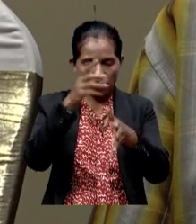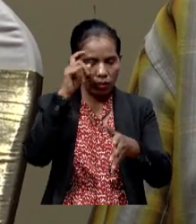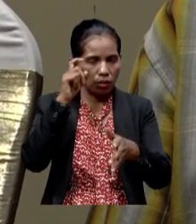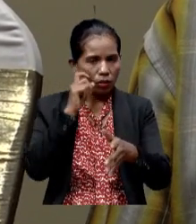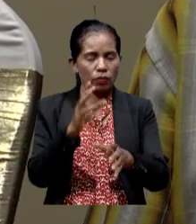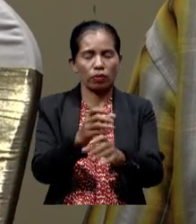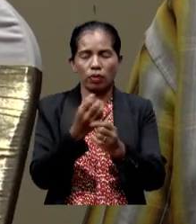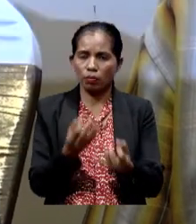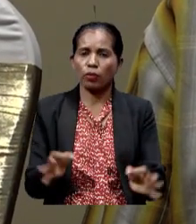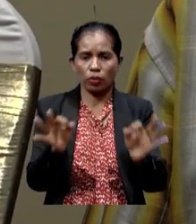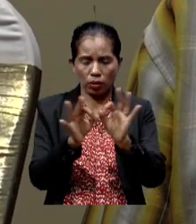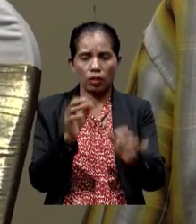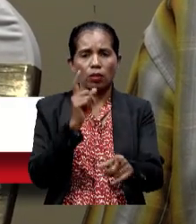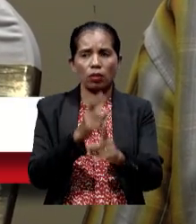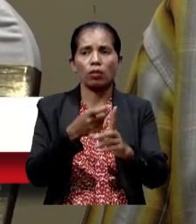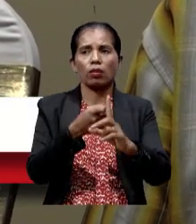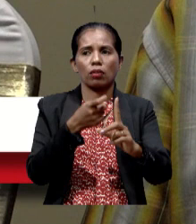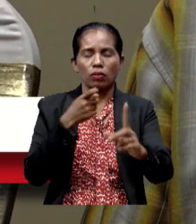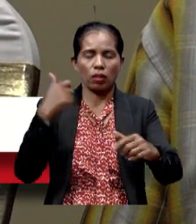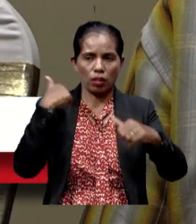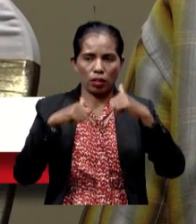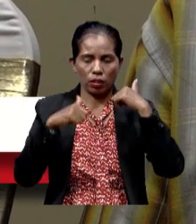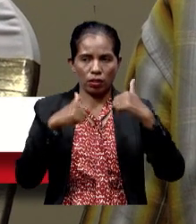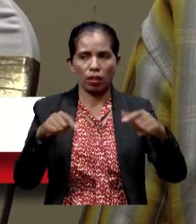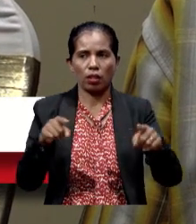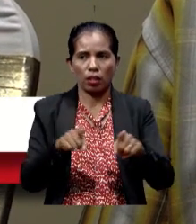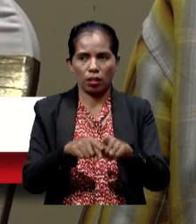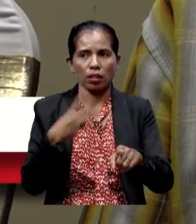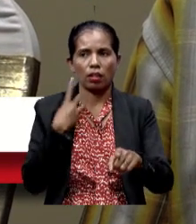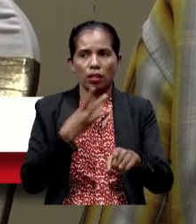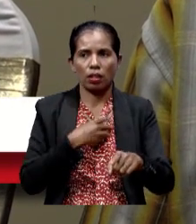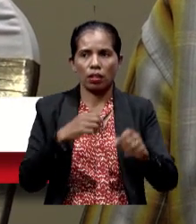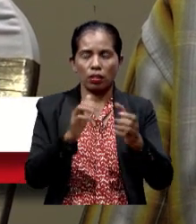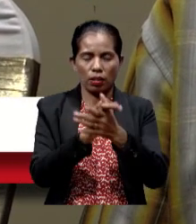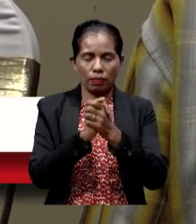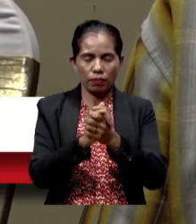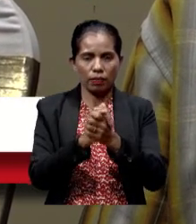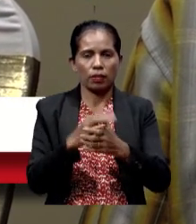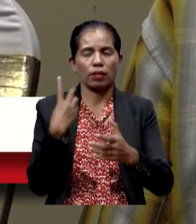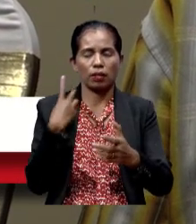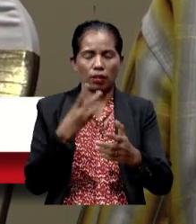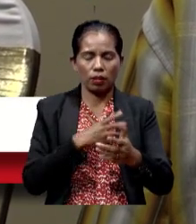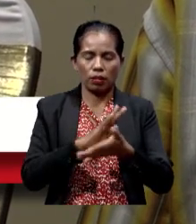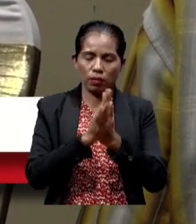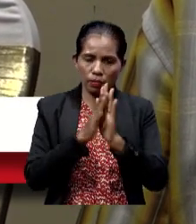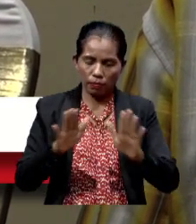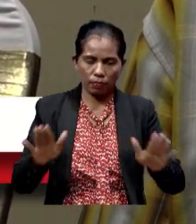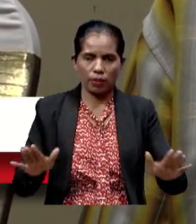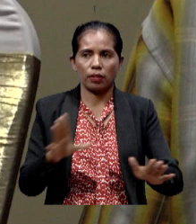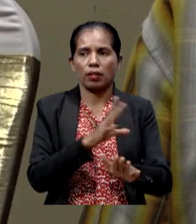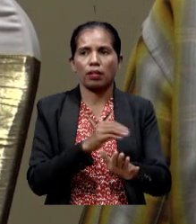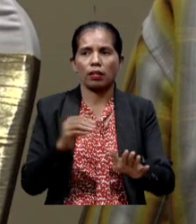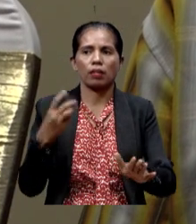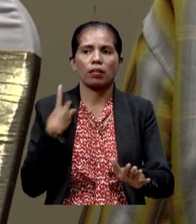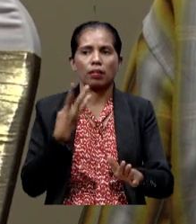ter tebes para ali o Rússi atividades nessa né para ir também a meeting e tenho paz e tenho amizade e